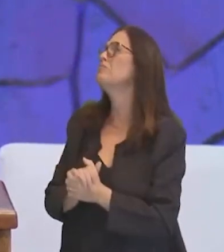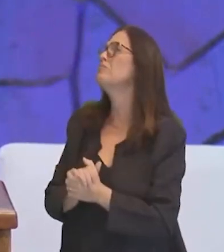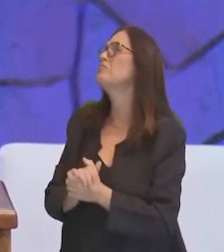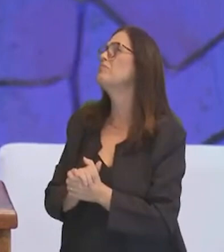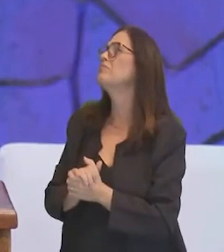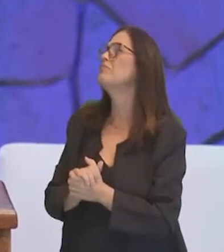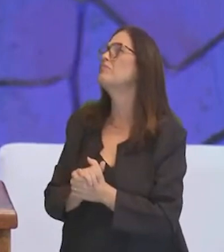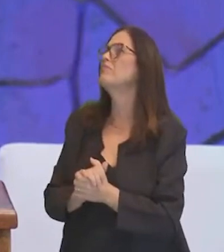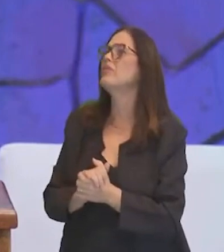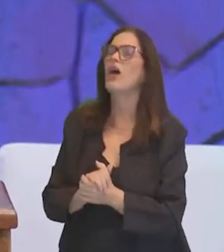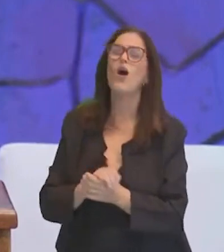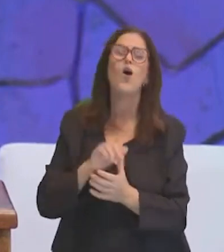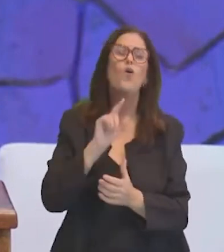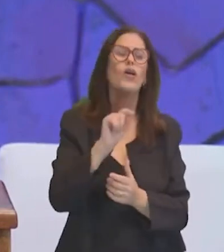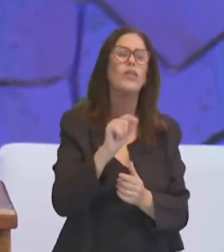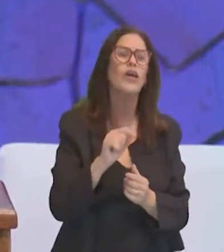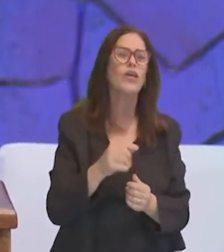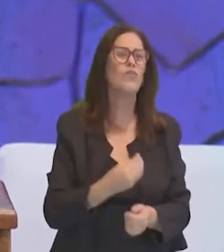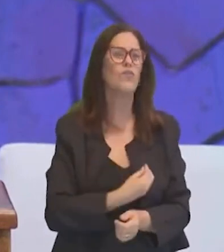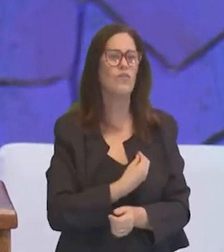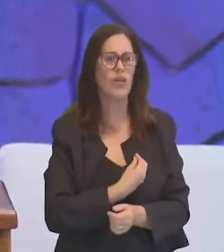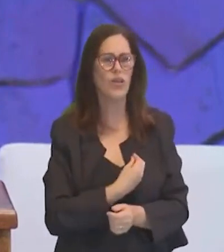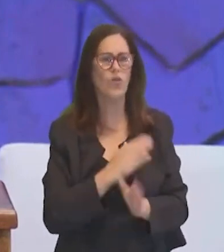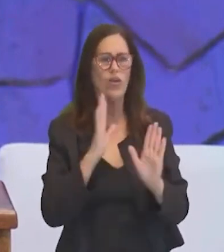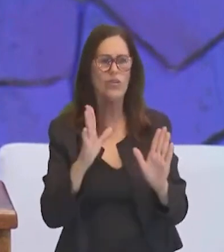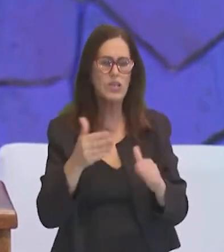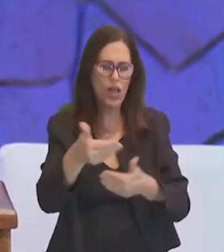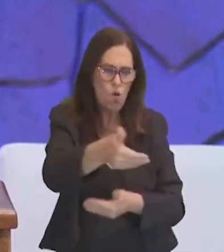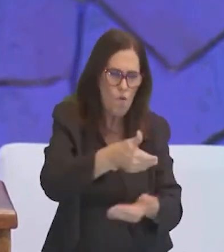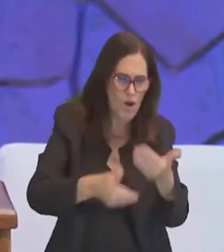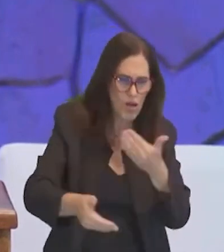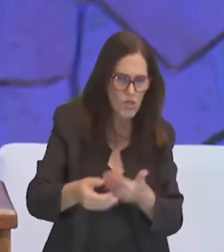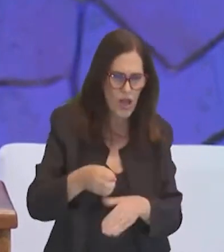o que você tem desobedecido.